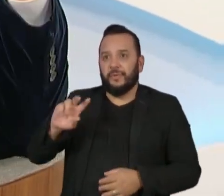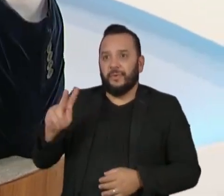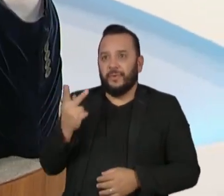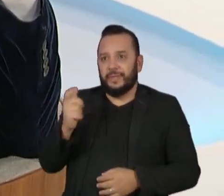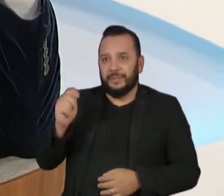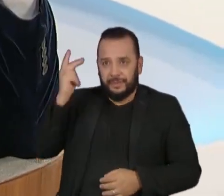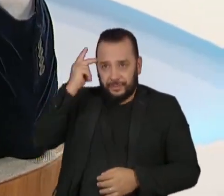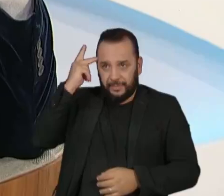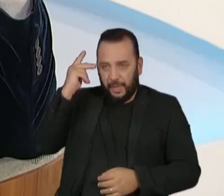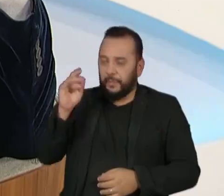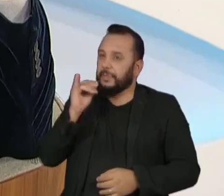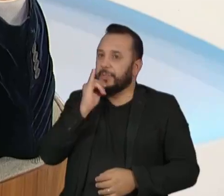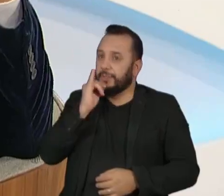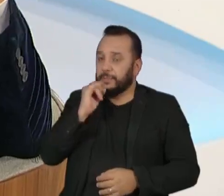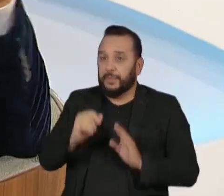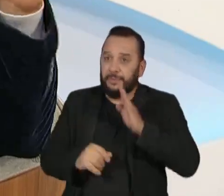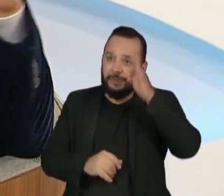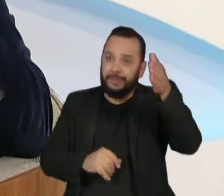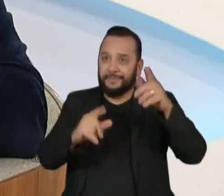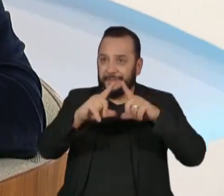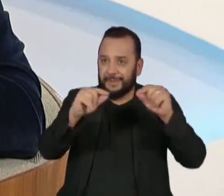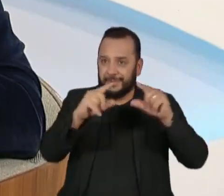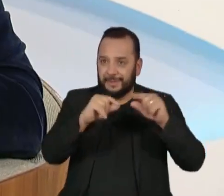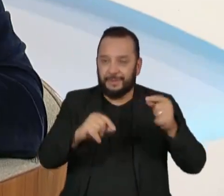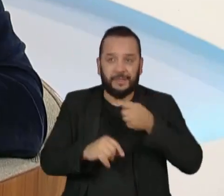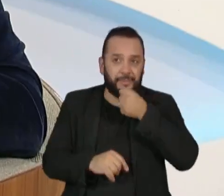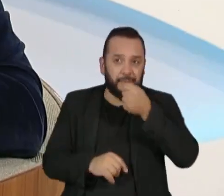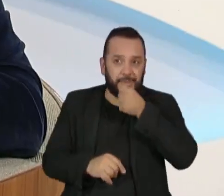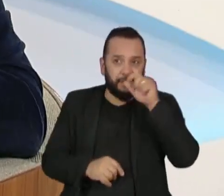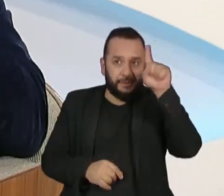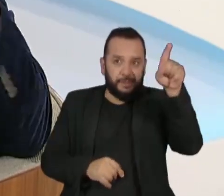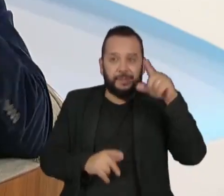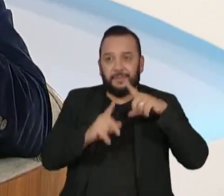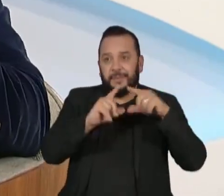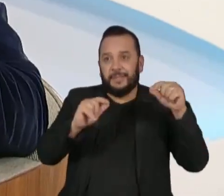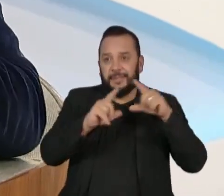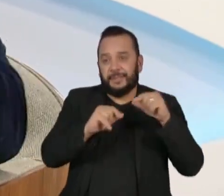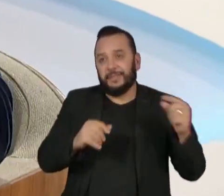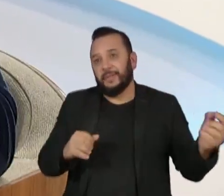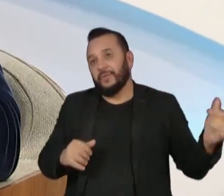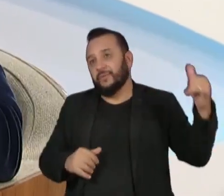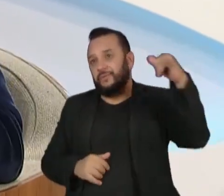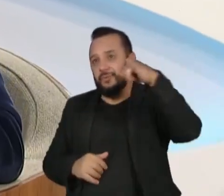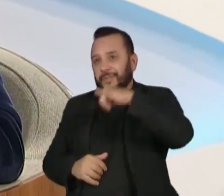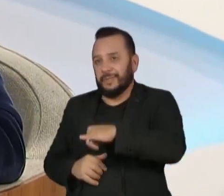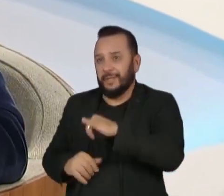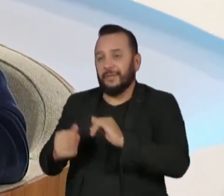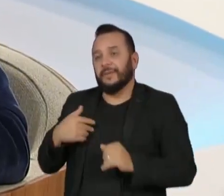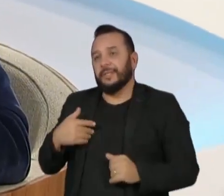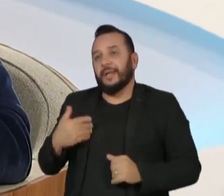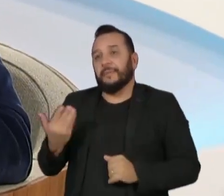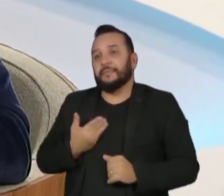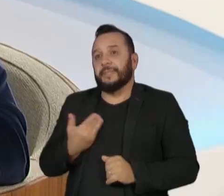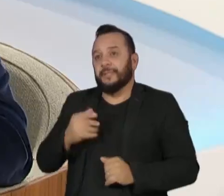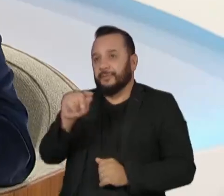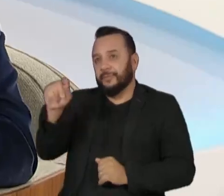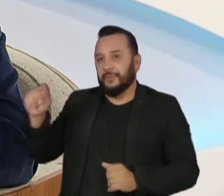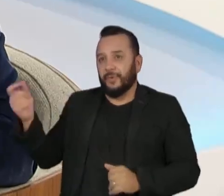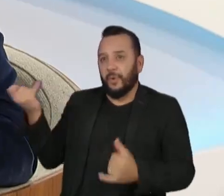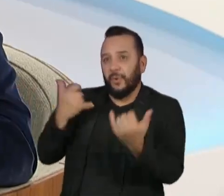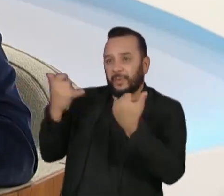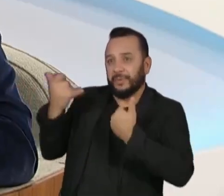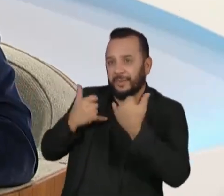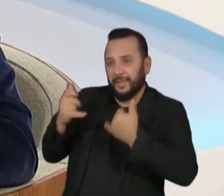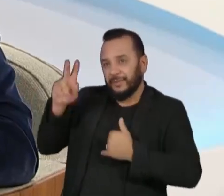quando eu chegava de Brasília, quando eu ia fazer alguma matéria em Brasília, eram as histórias que eu ouvia dos meus colegas, mas que não